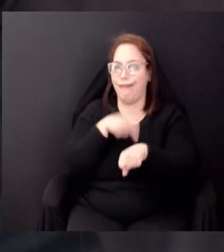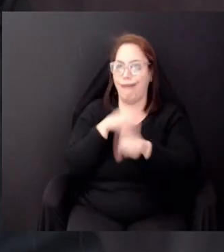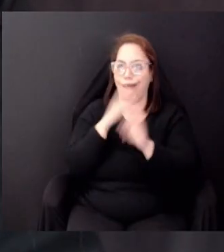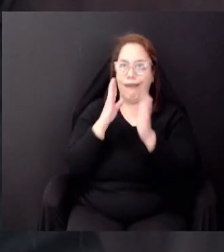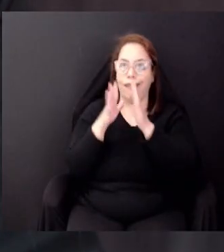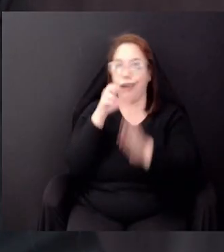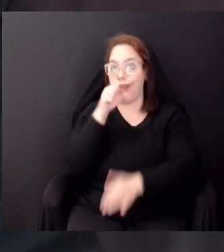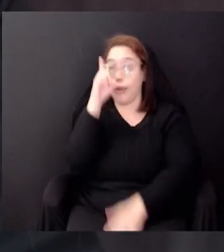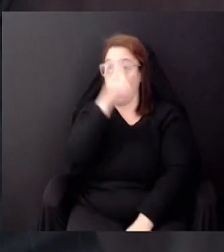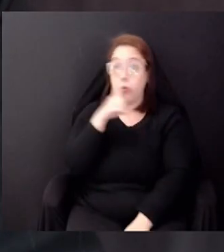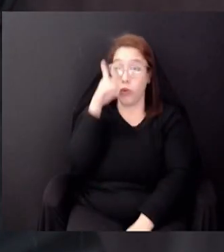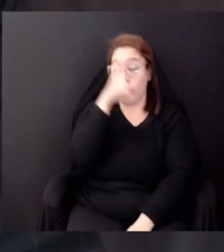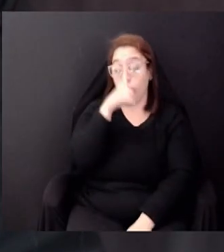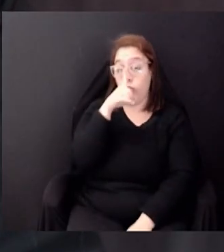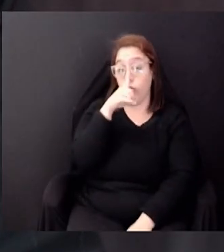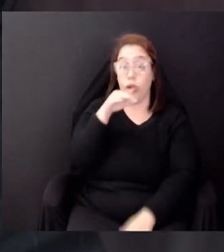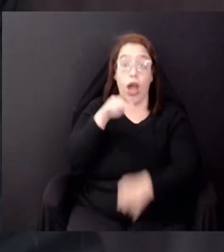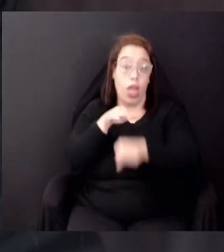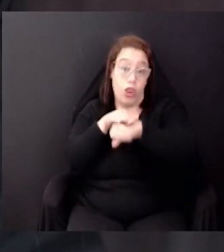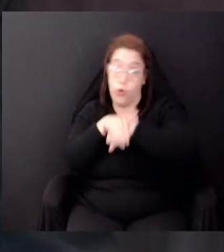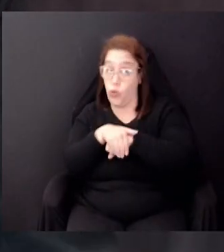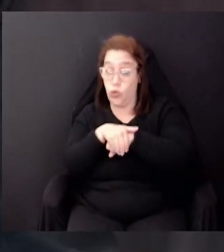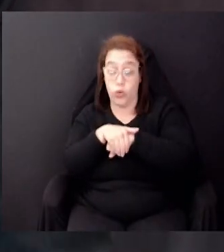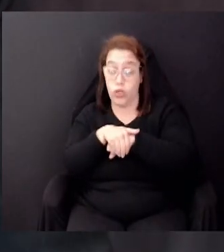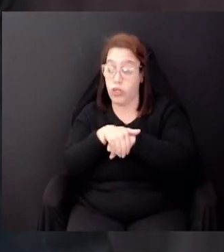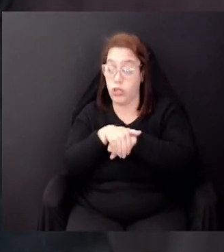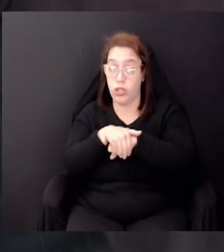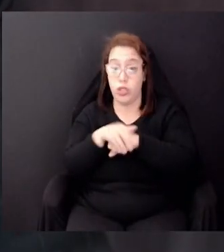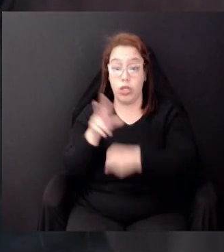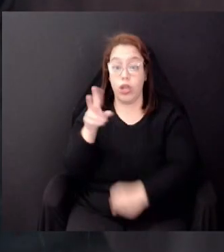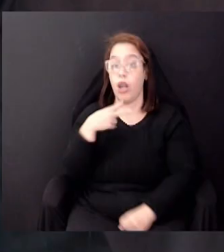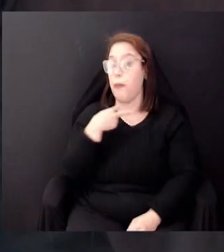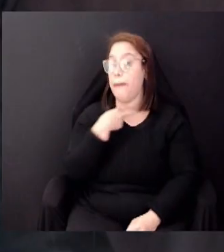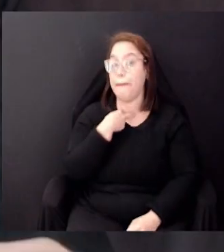semana, durante a noite, né? Então, é